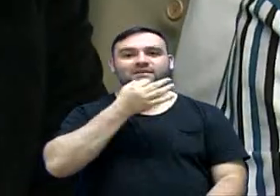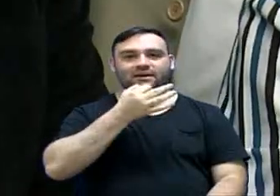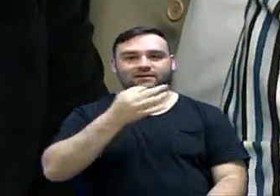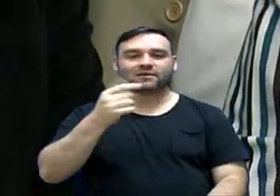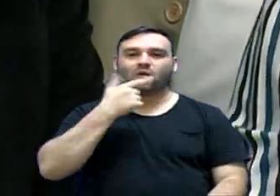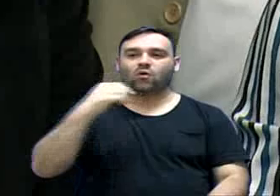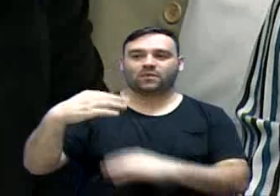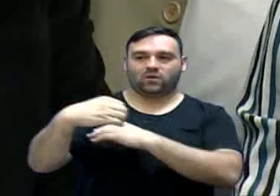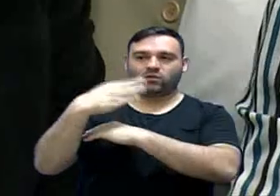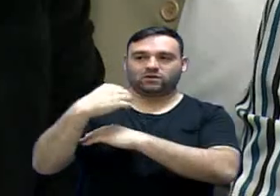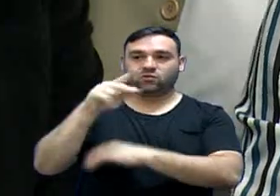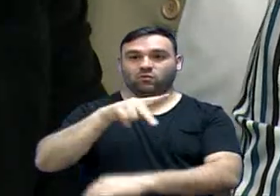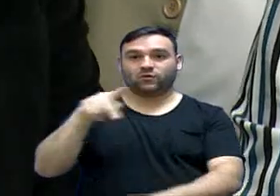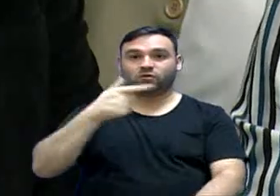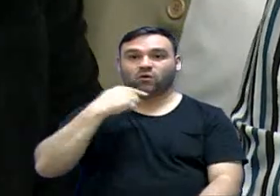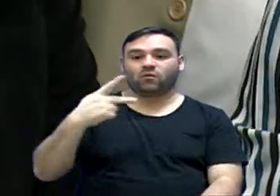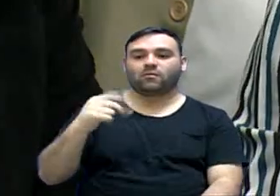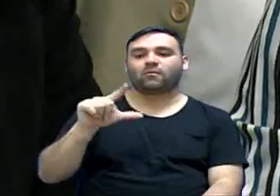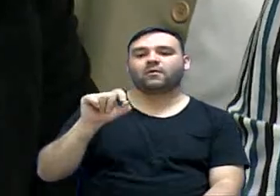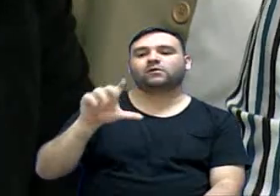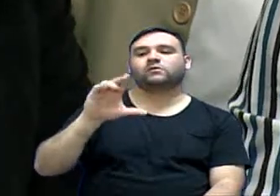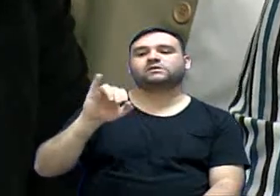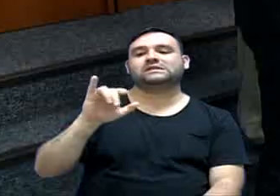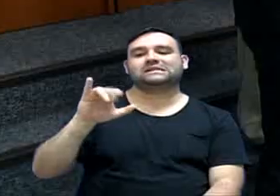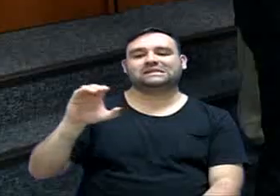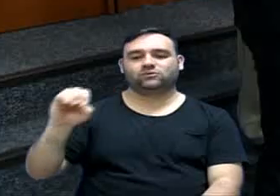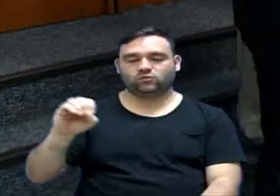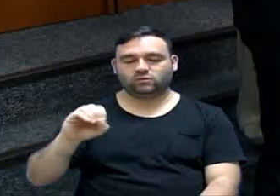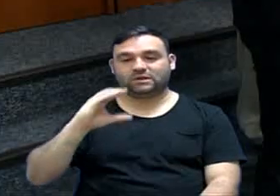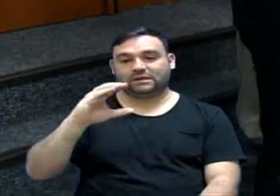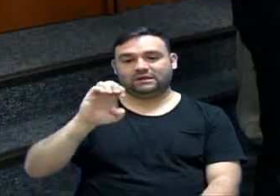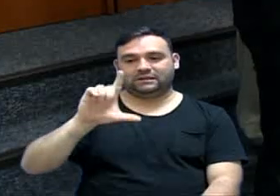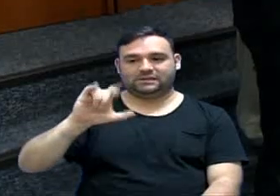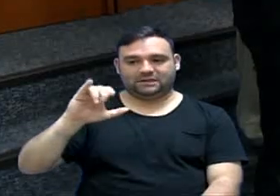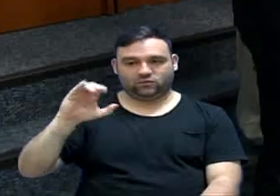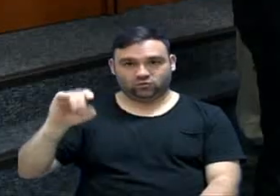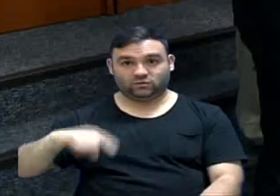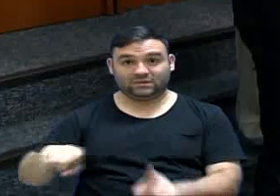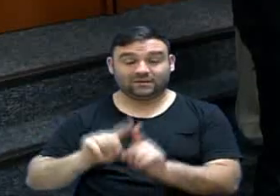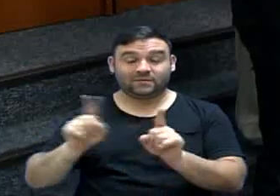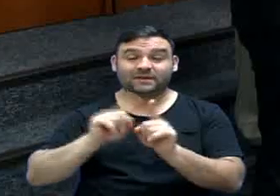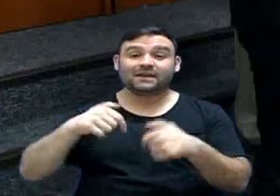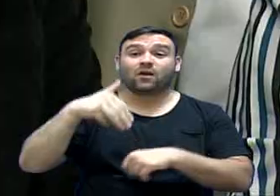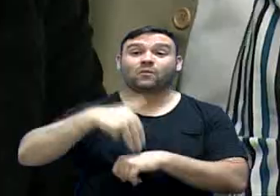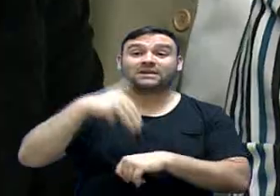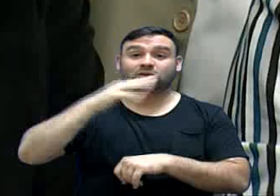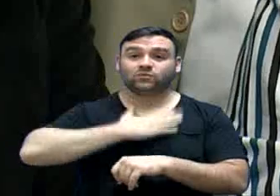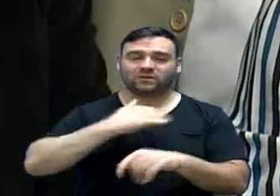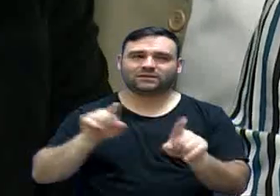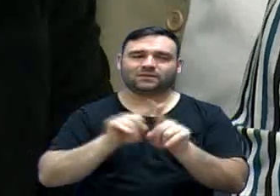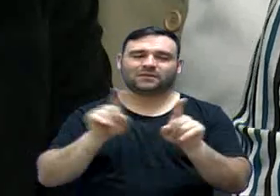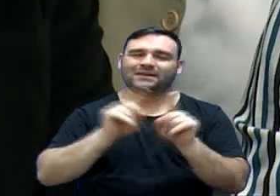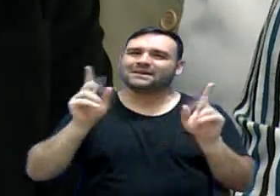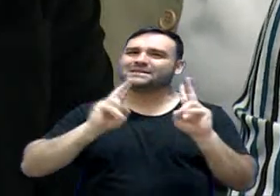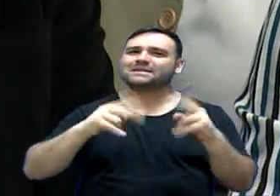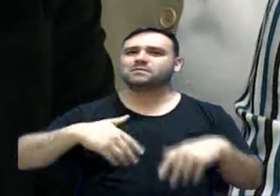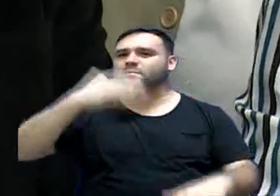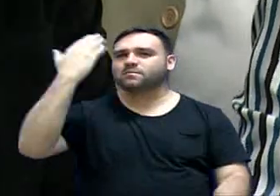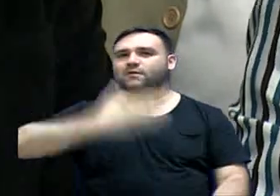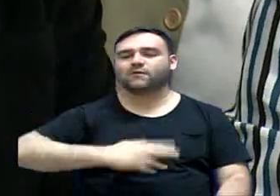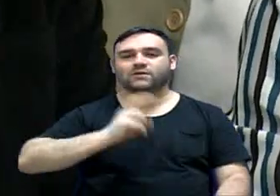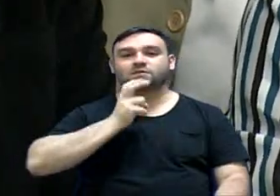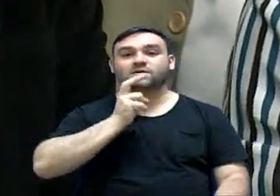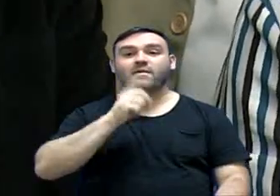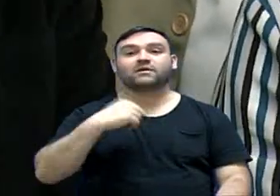pelo professor Dr. Paulo Celso, é uma extensão do meu mestrado e coloca Sorocaba sempre em evidência quando a